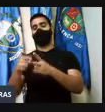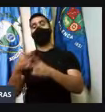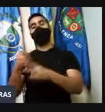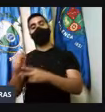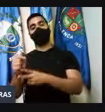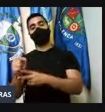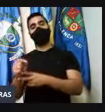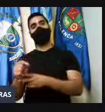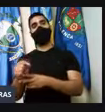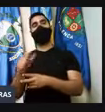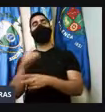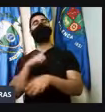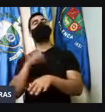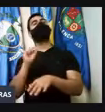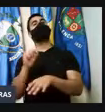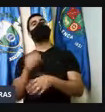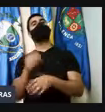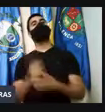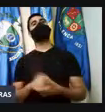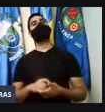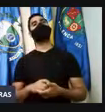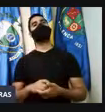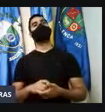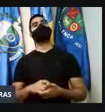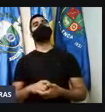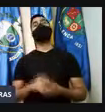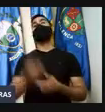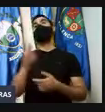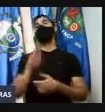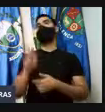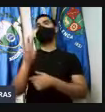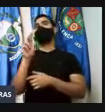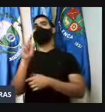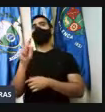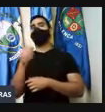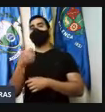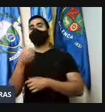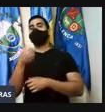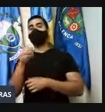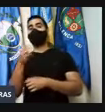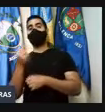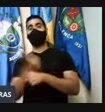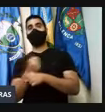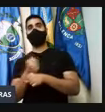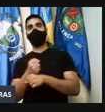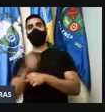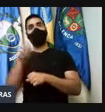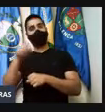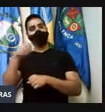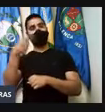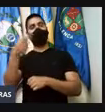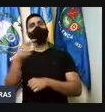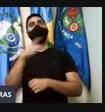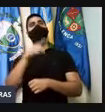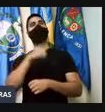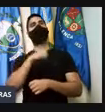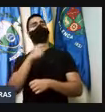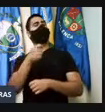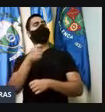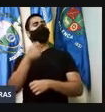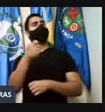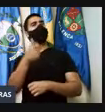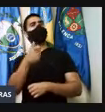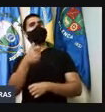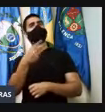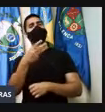Então, ela vai ter que gastar esse recurso nesses 10 anos Depois ela vai ter quase